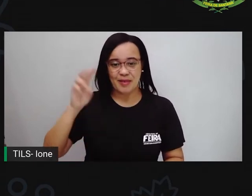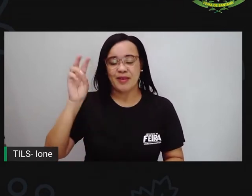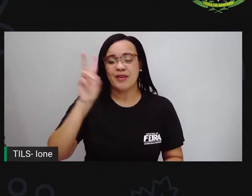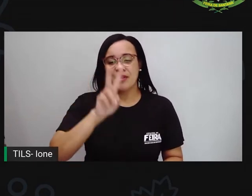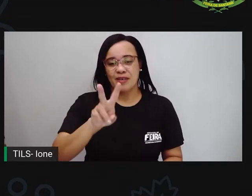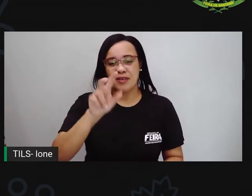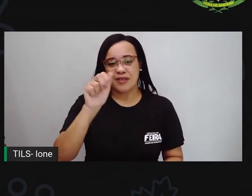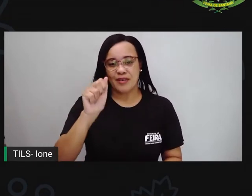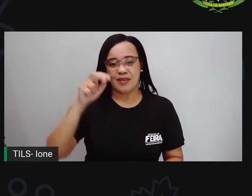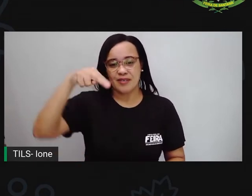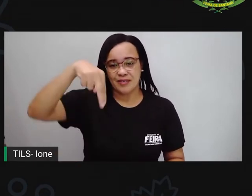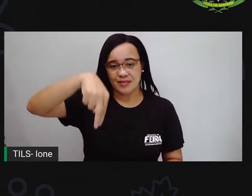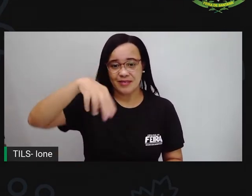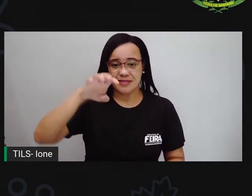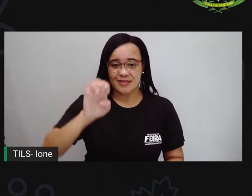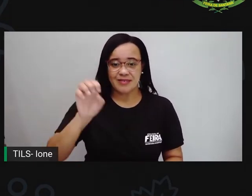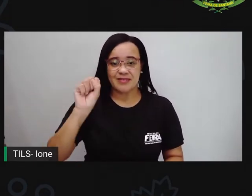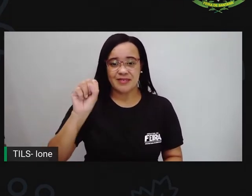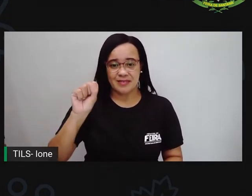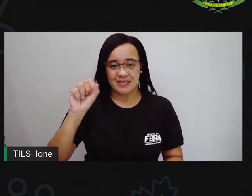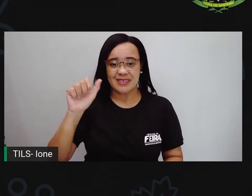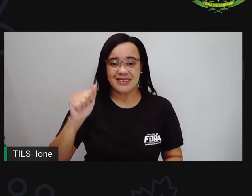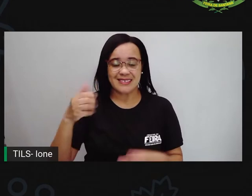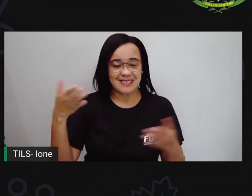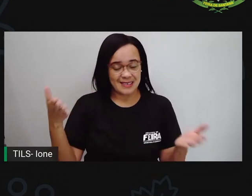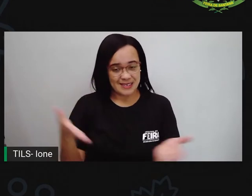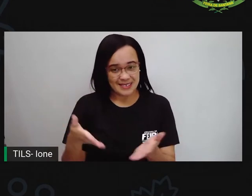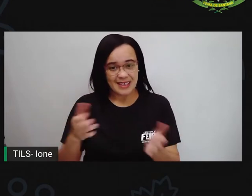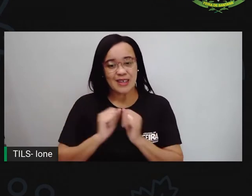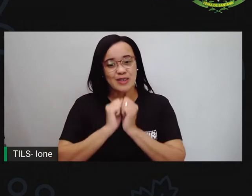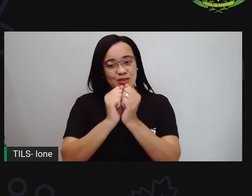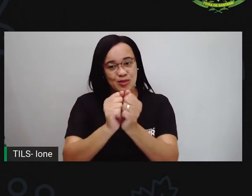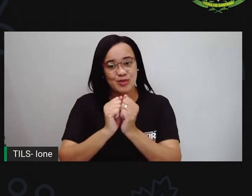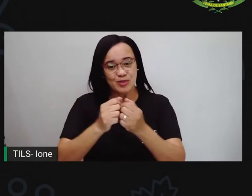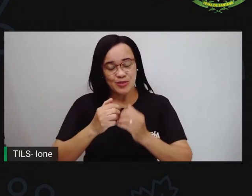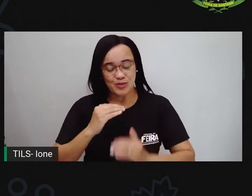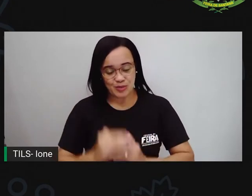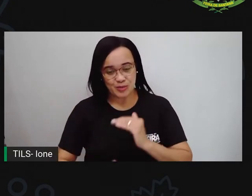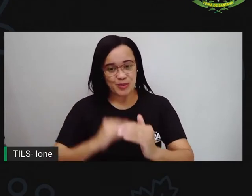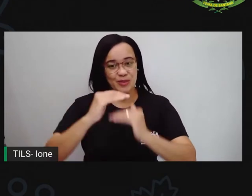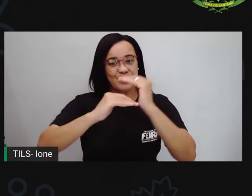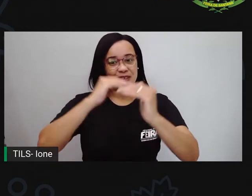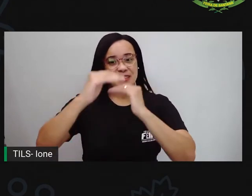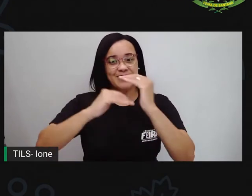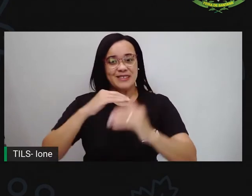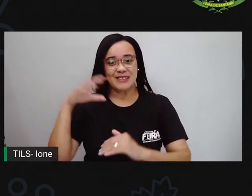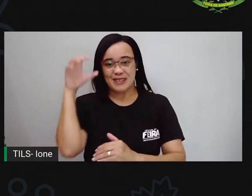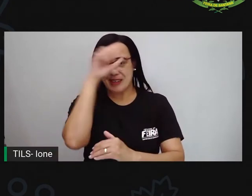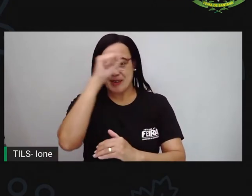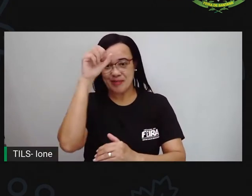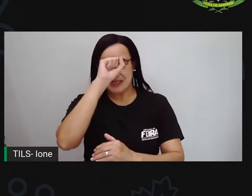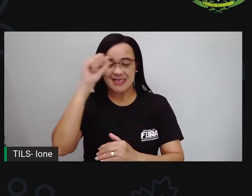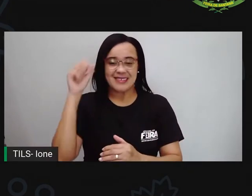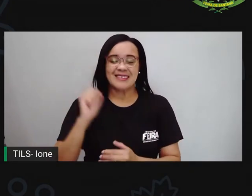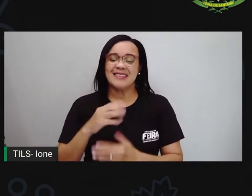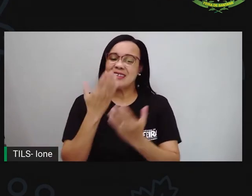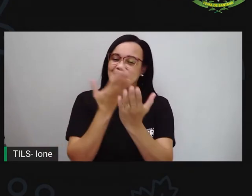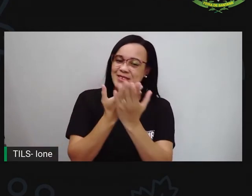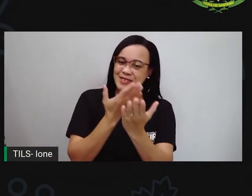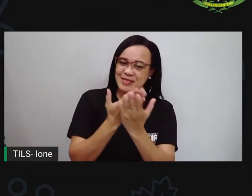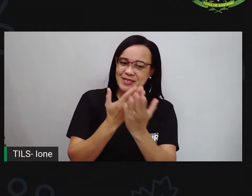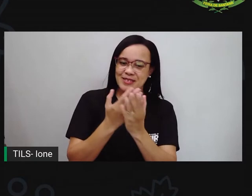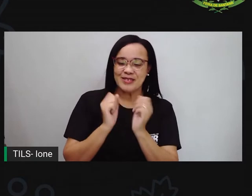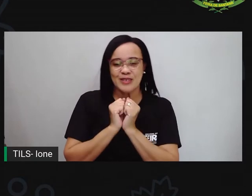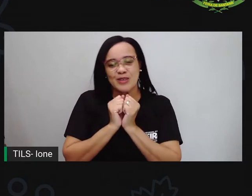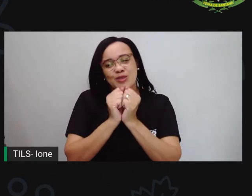esse processo. E vocês aí continuem, né, aprendendo, estudando, junto comigo, junto com